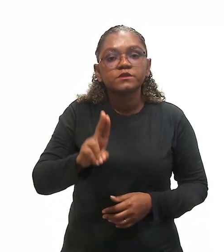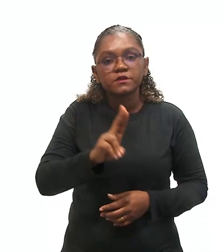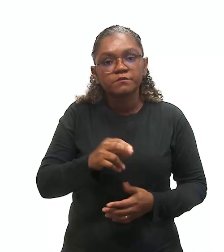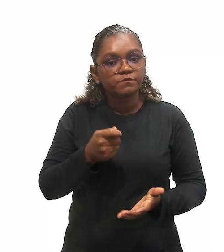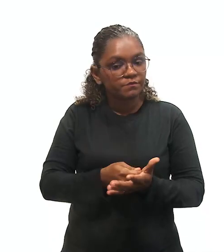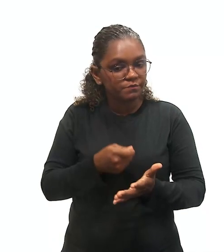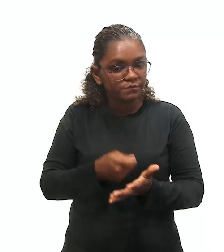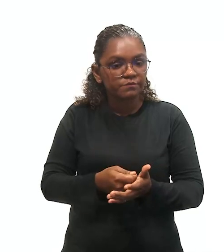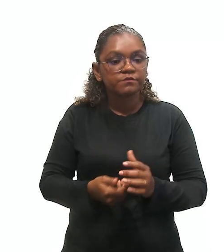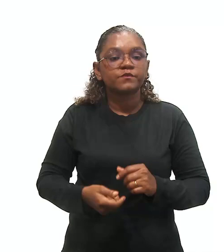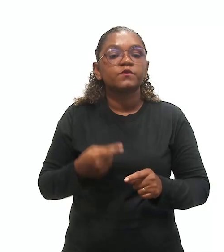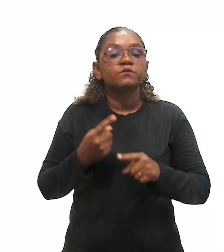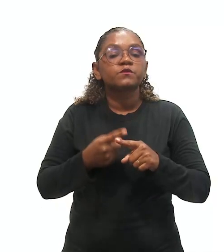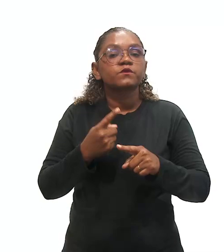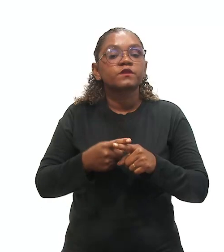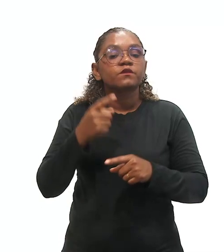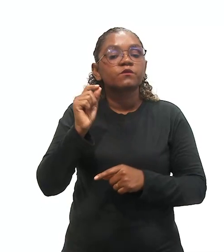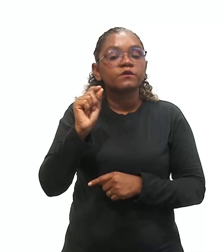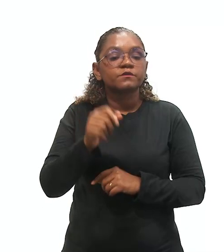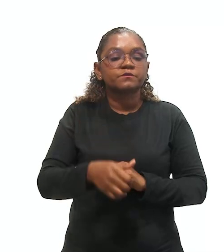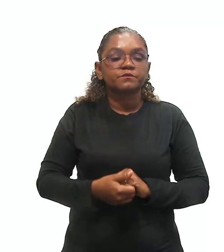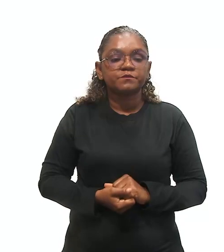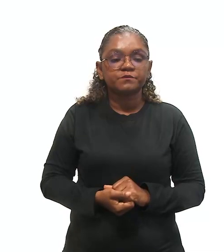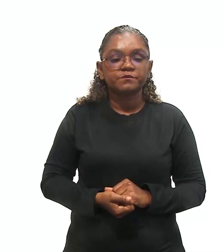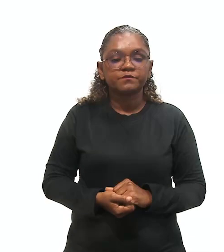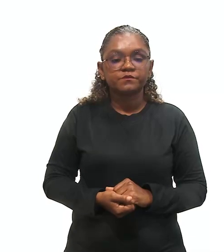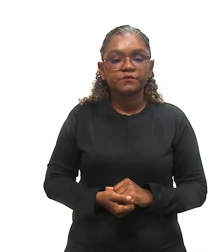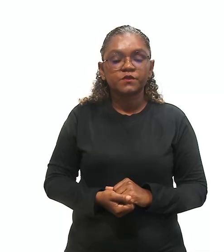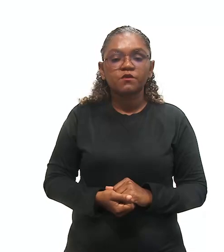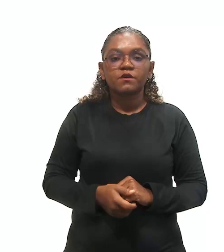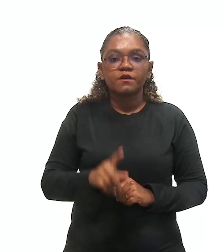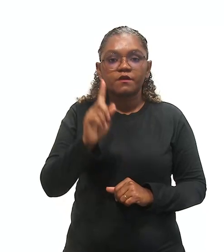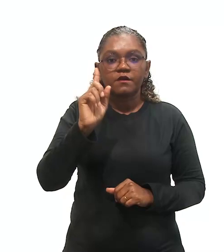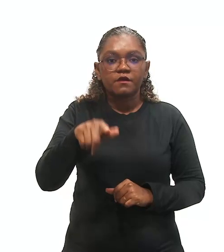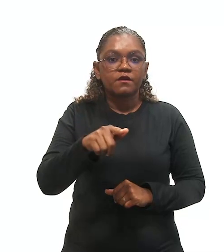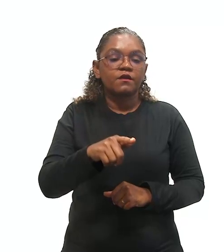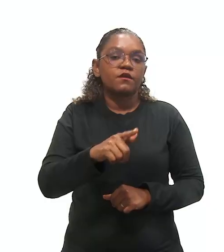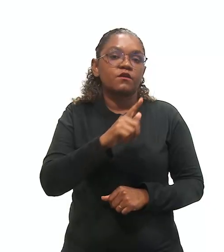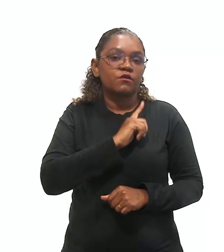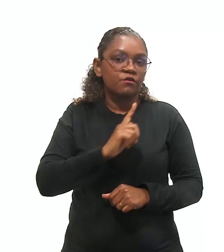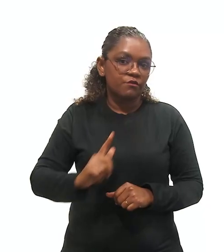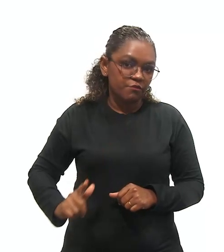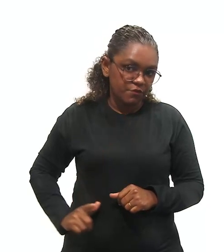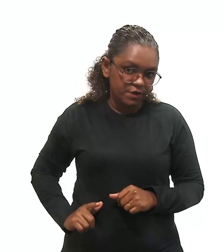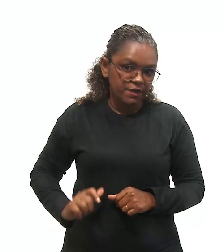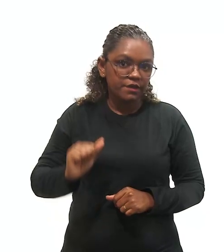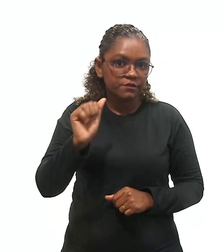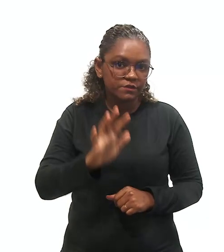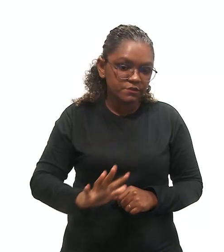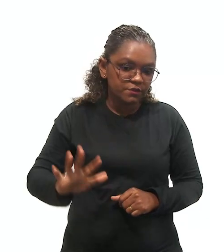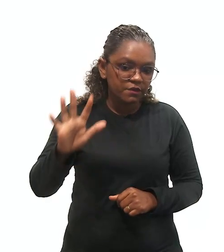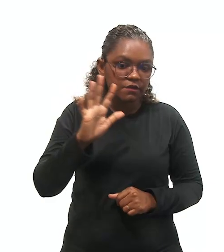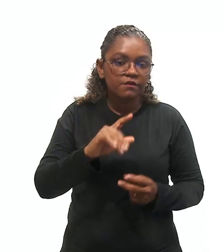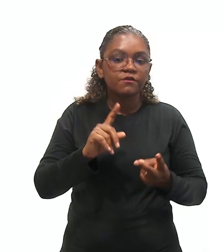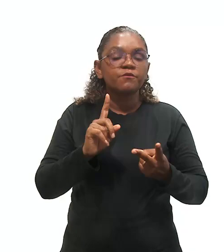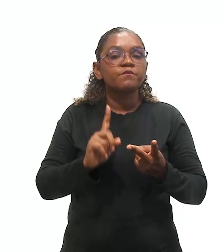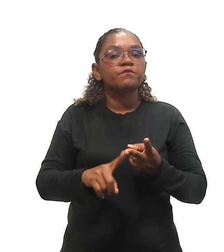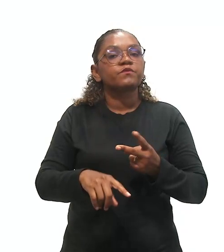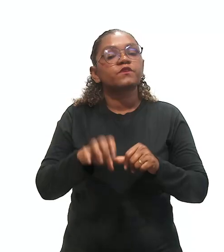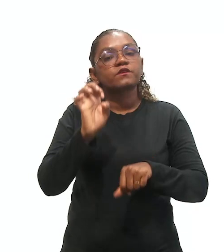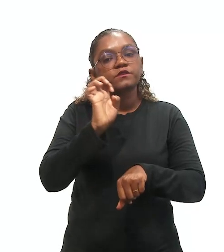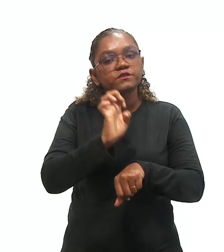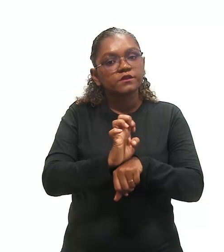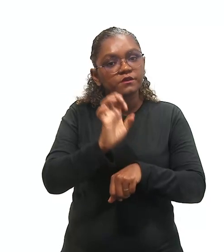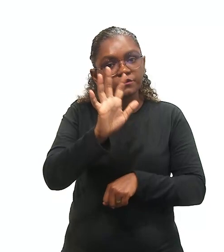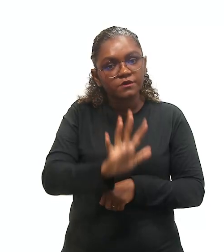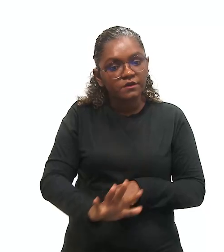compreendidos no conceito de entidades do setor público o governo nacional, já falei para vocês, estadual,